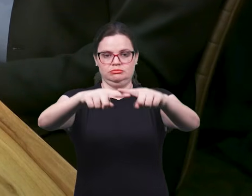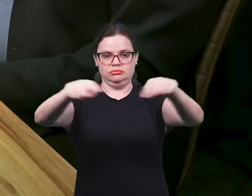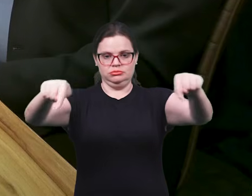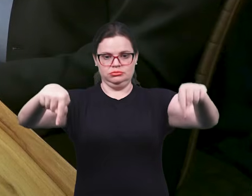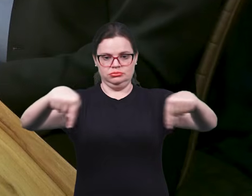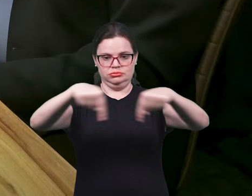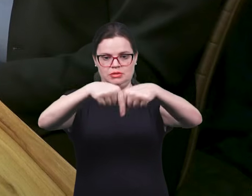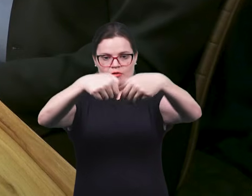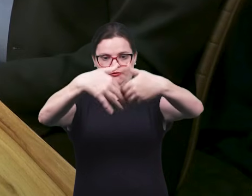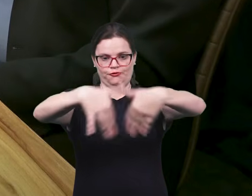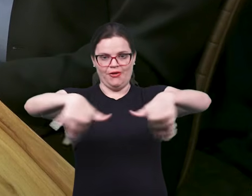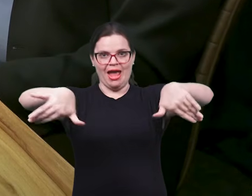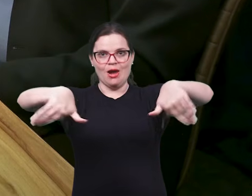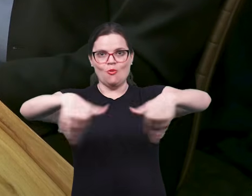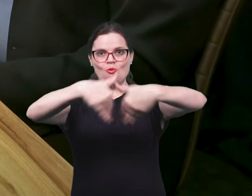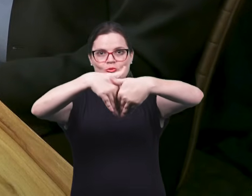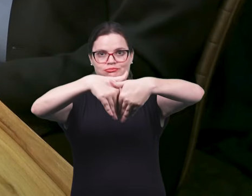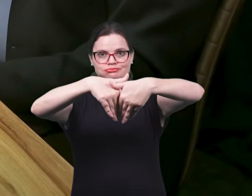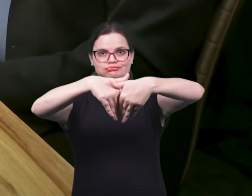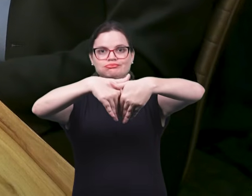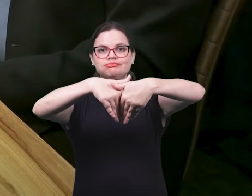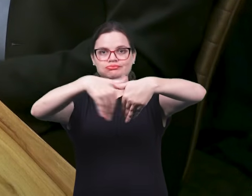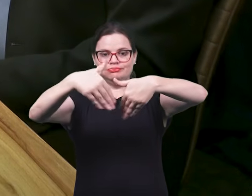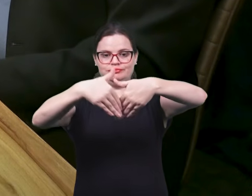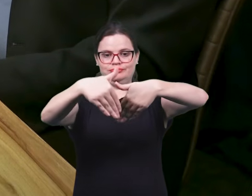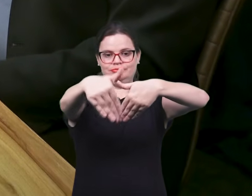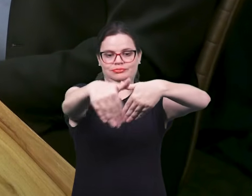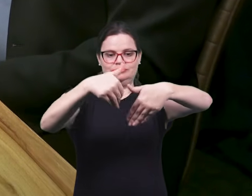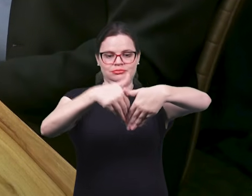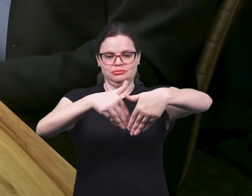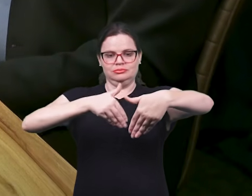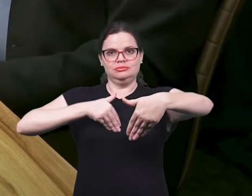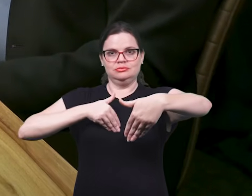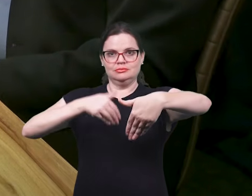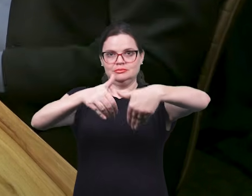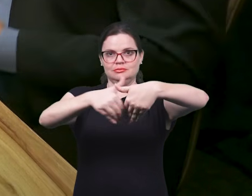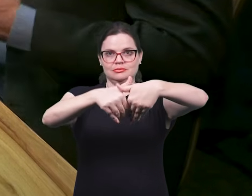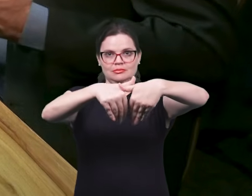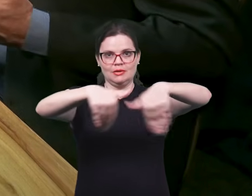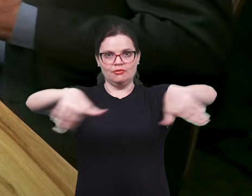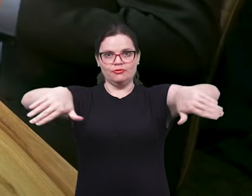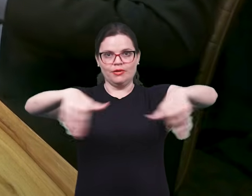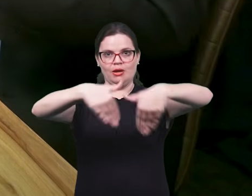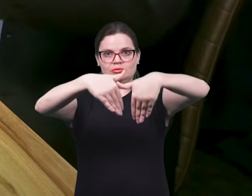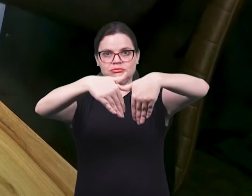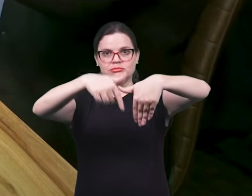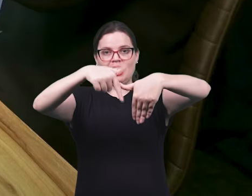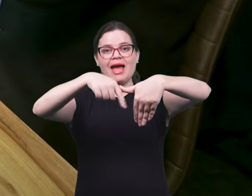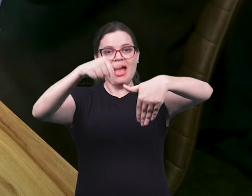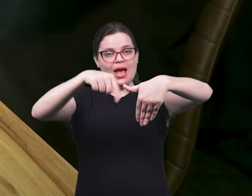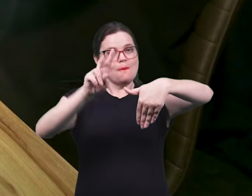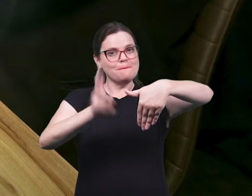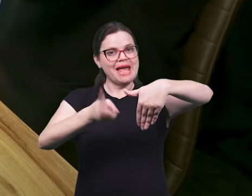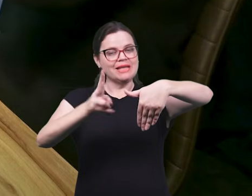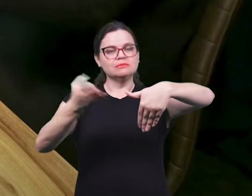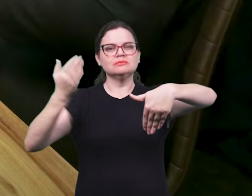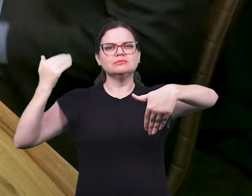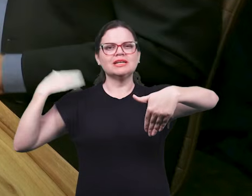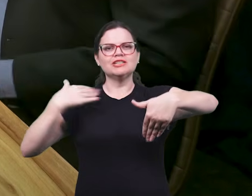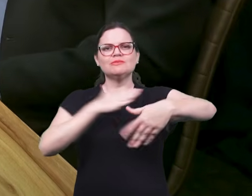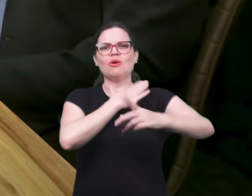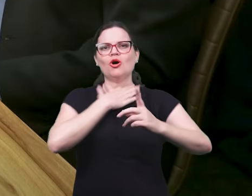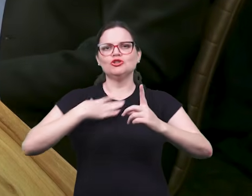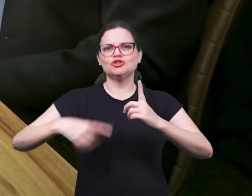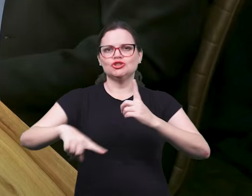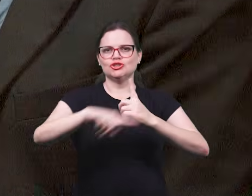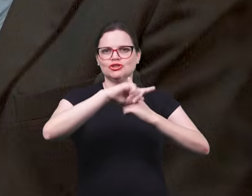né, pastor Fernando? Exatamente. E foi o véu que se rasgou lá no